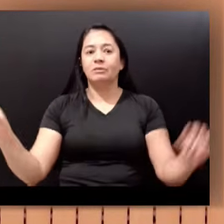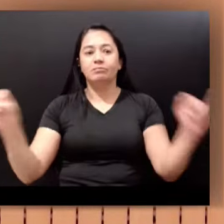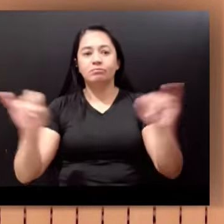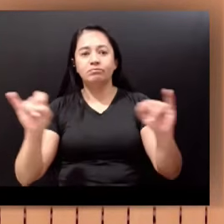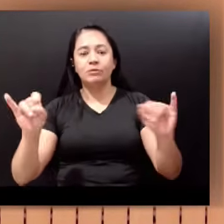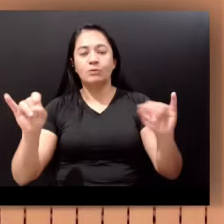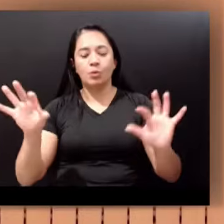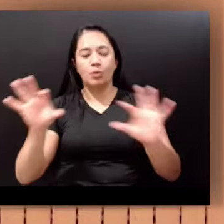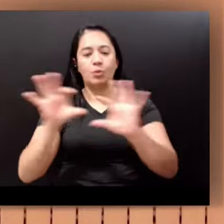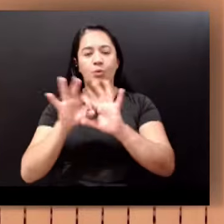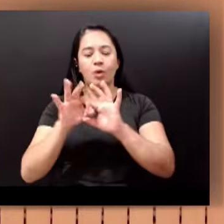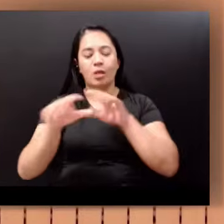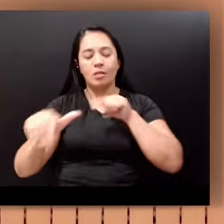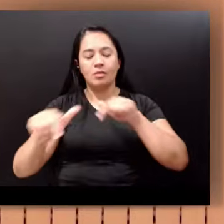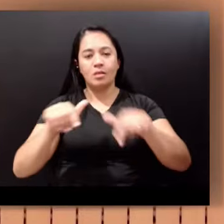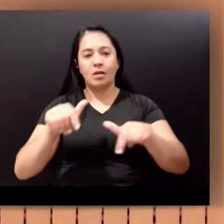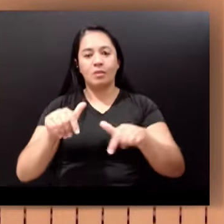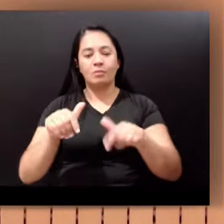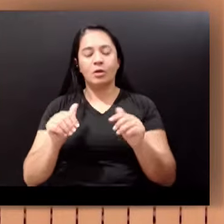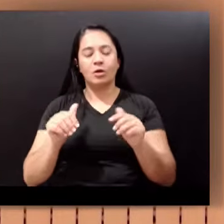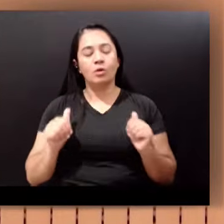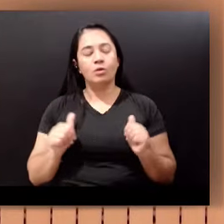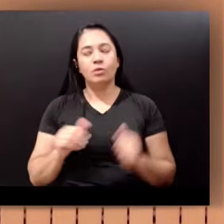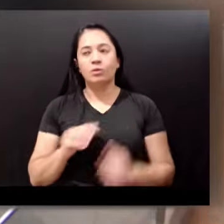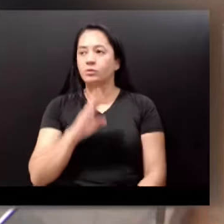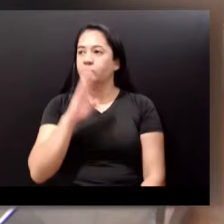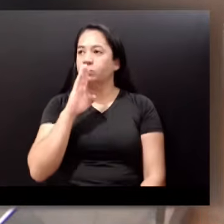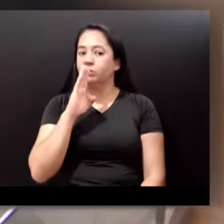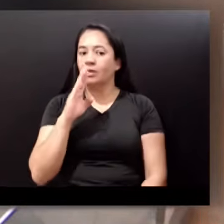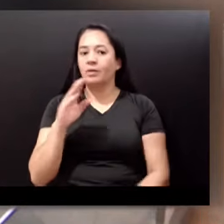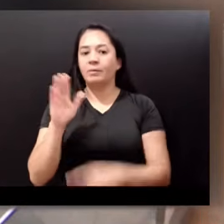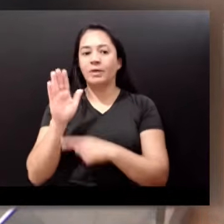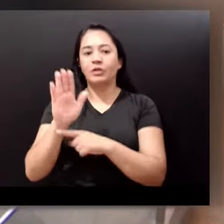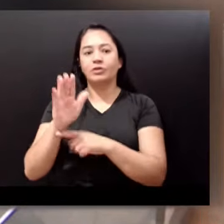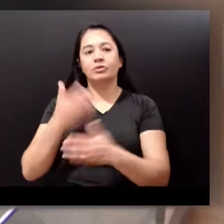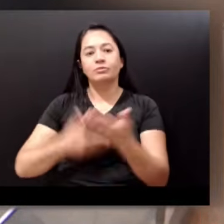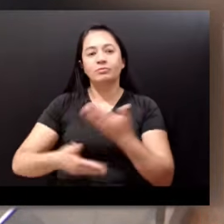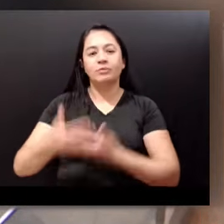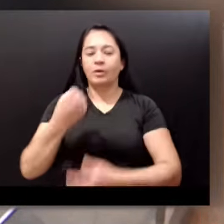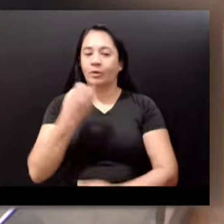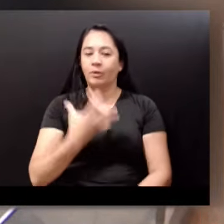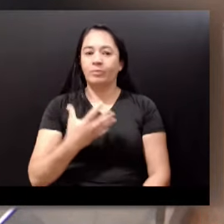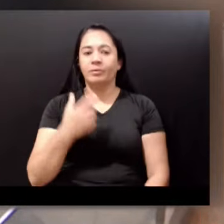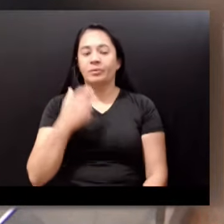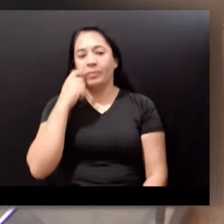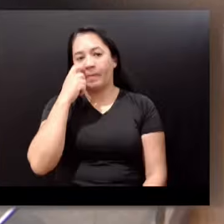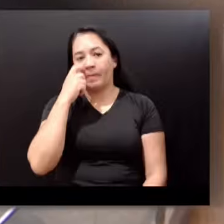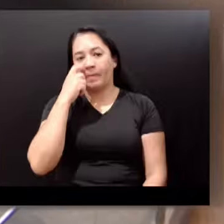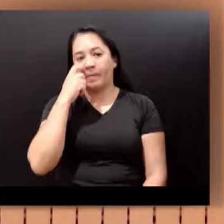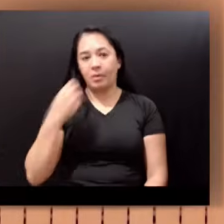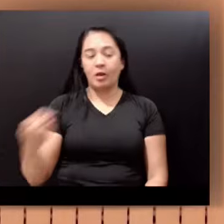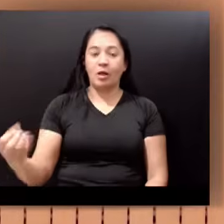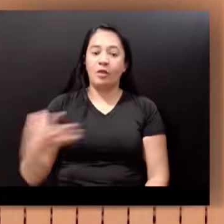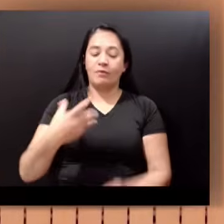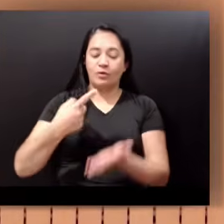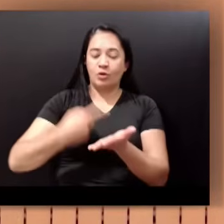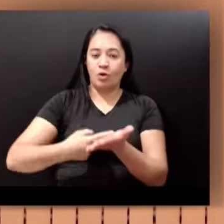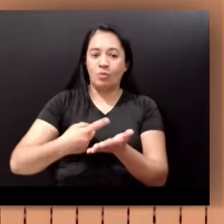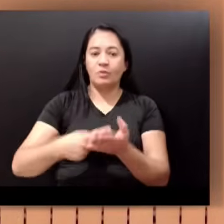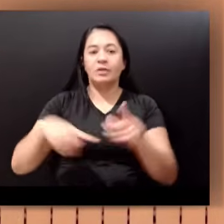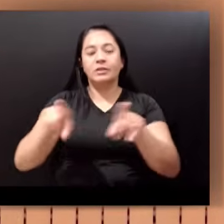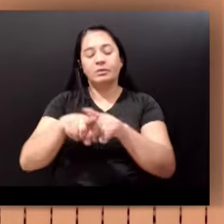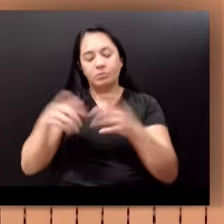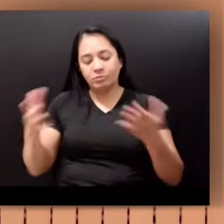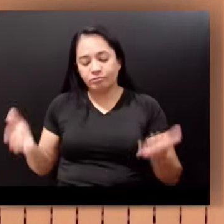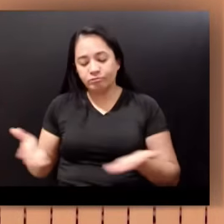trabalham silenciosamente em prol do bem comum. A renovação dos compromissos também foi exaltada. Compromissos